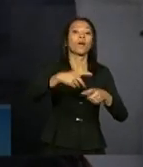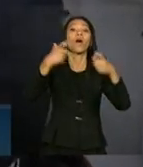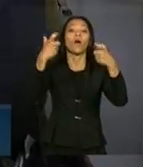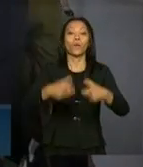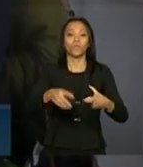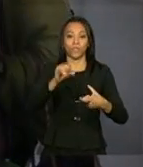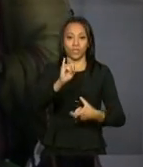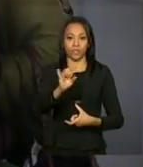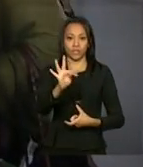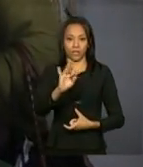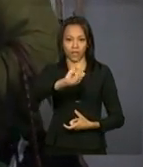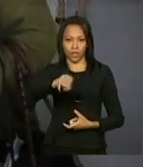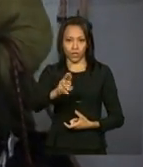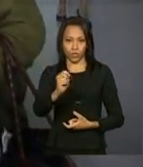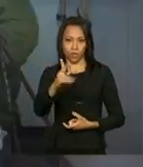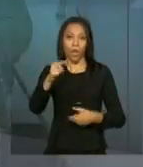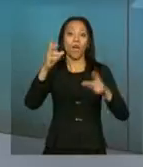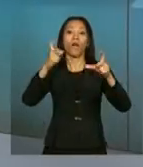Gerais.